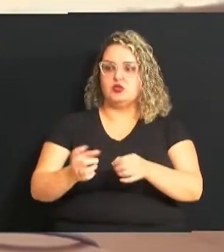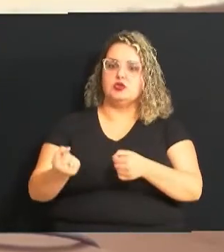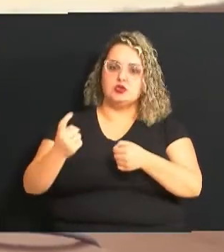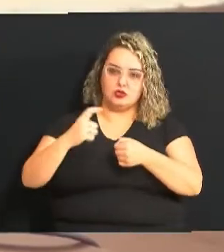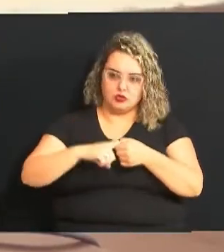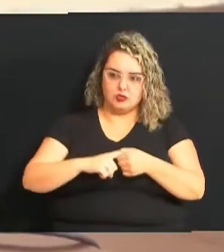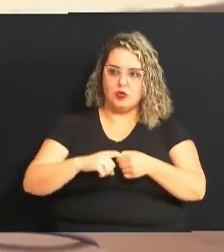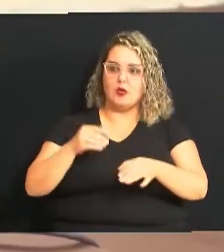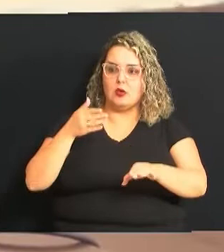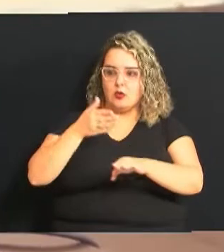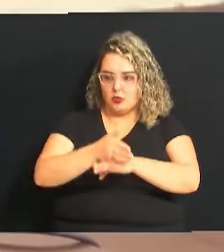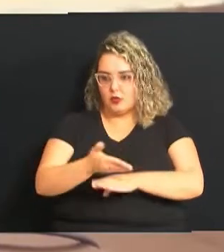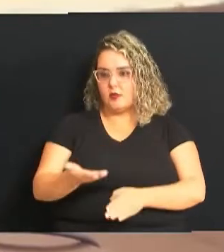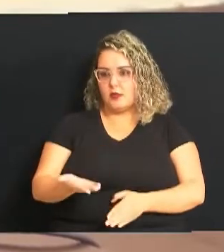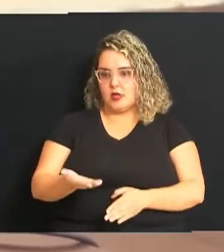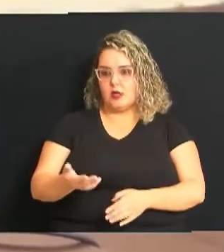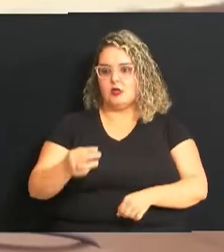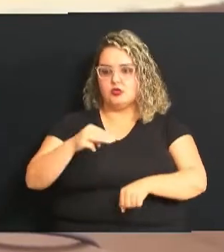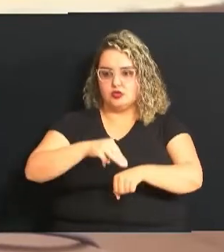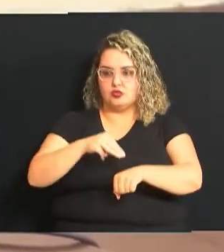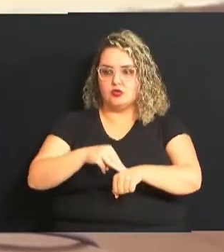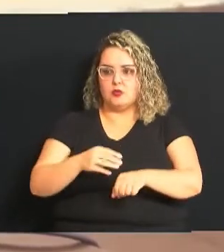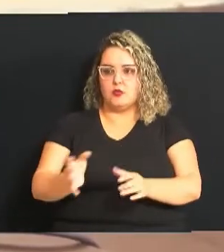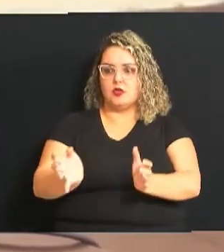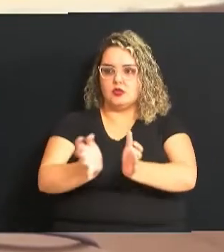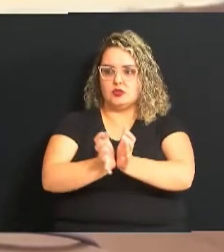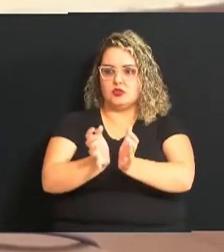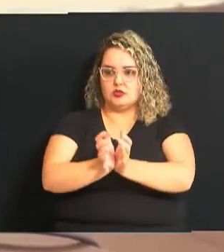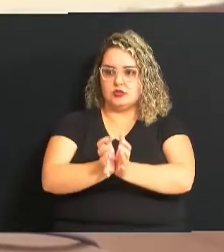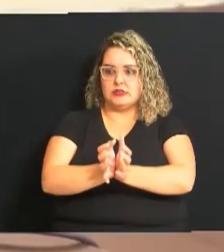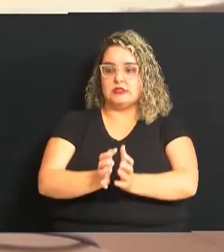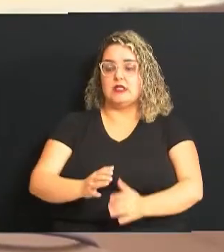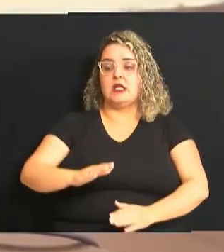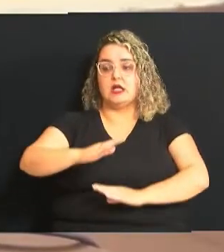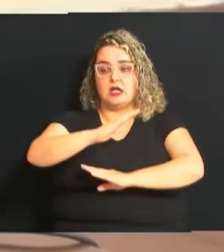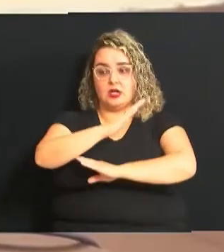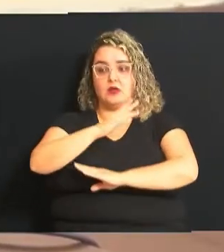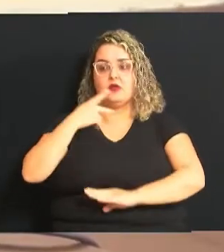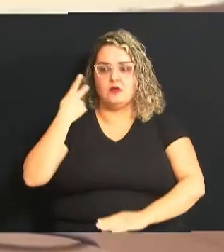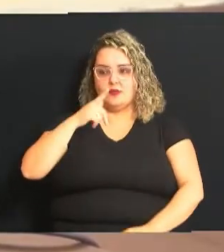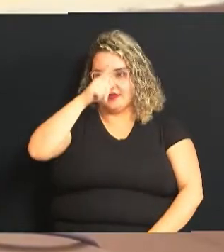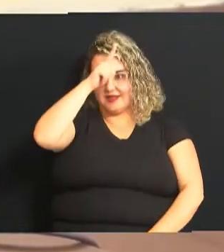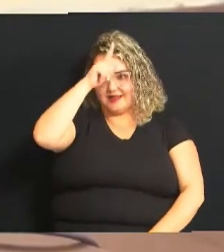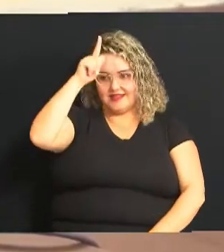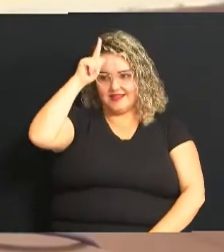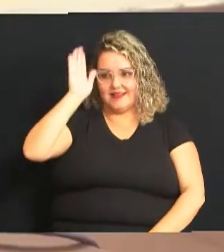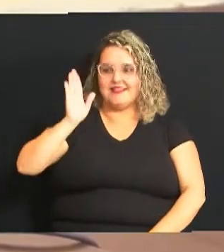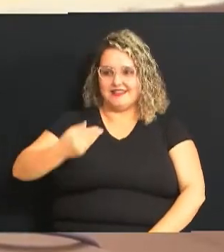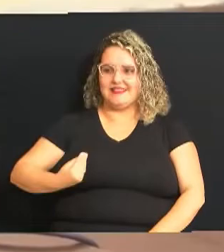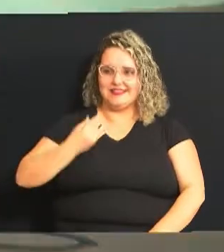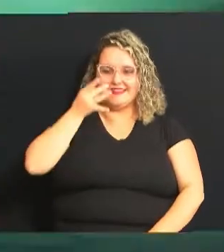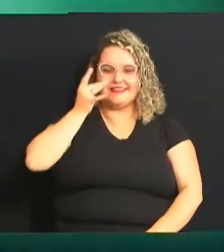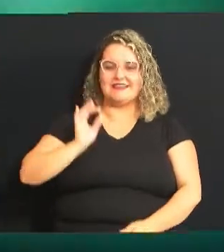com a participação do membro da comissão do idoso aqui da Câmara Municipal, o vereador Gustavo Peta, que já está por aqui.